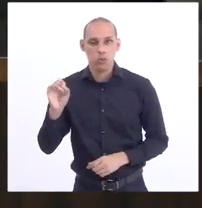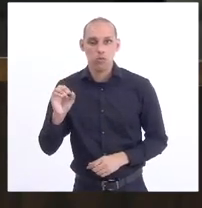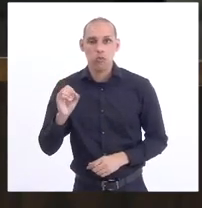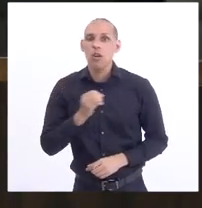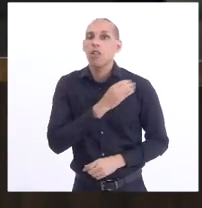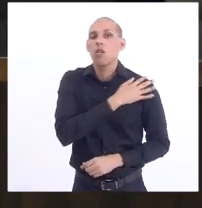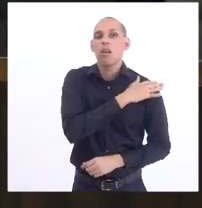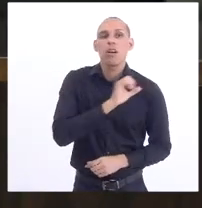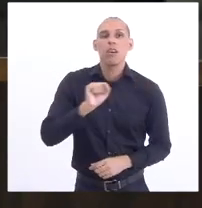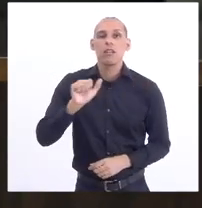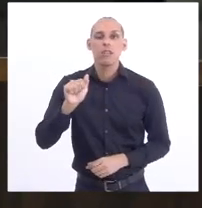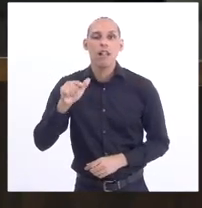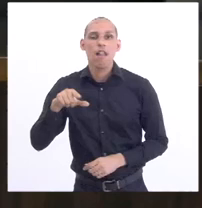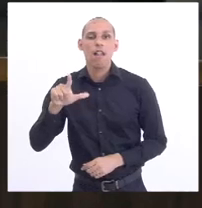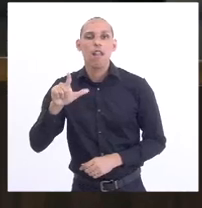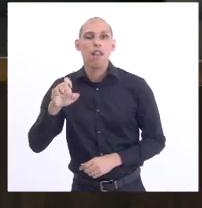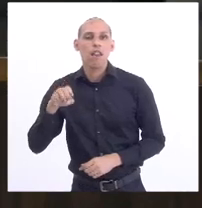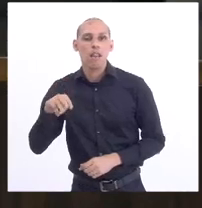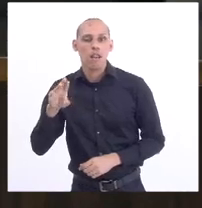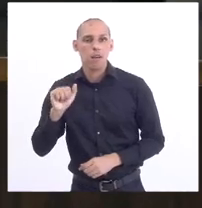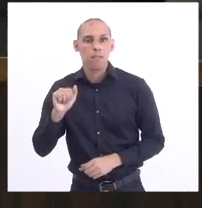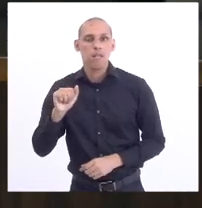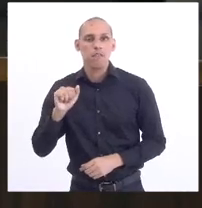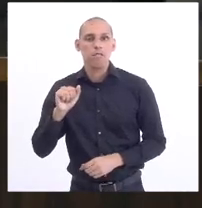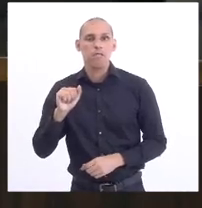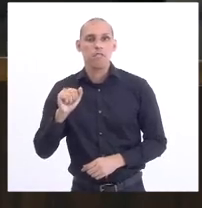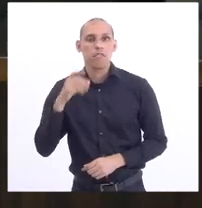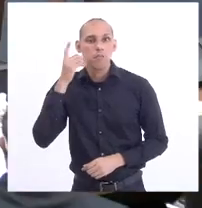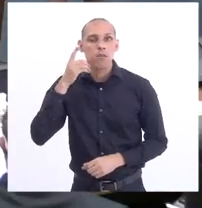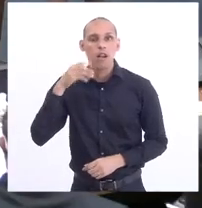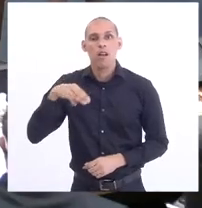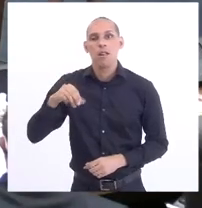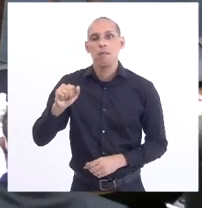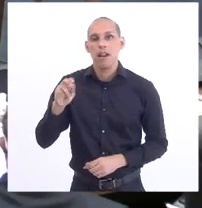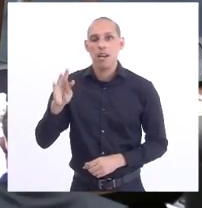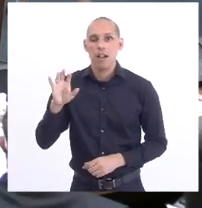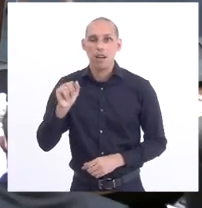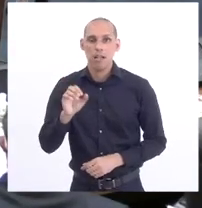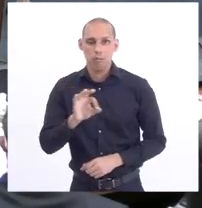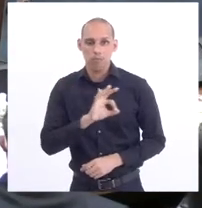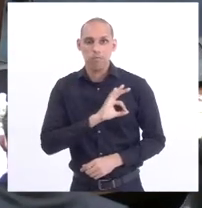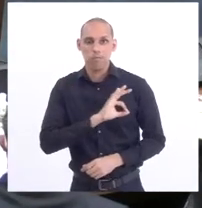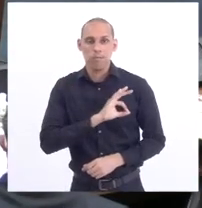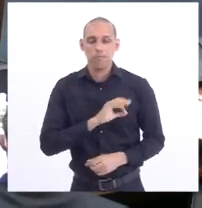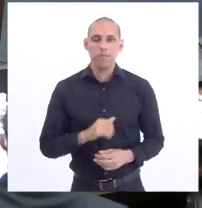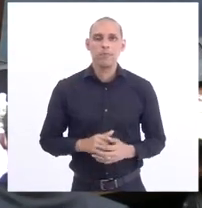Salema. Deputado Coronel Salema. Deputada Marta Rocha.